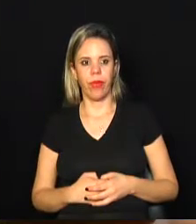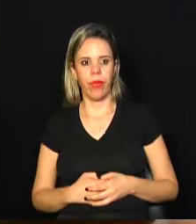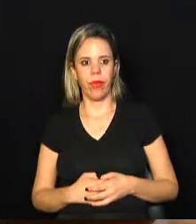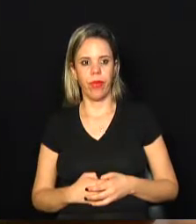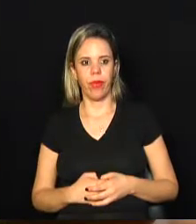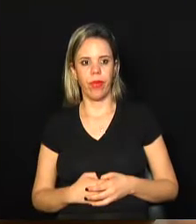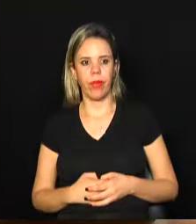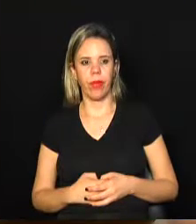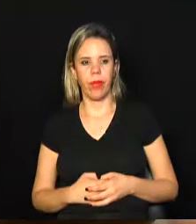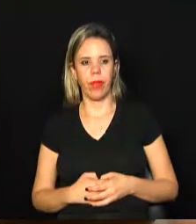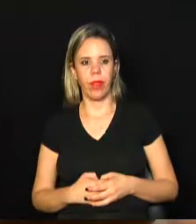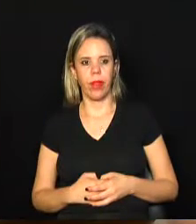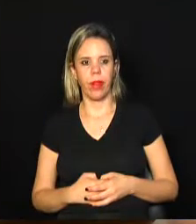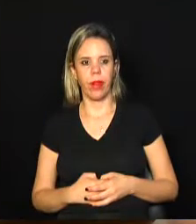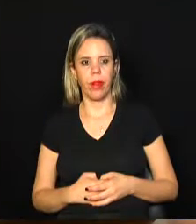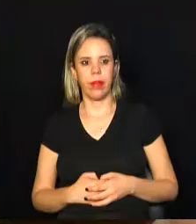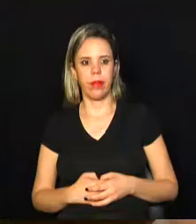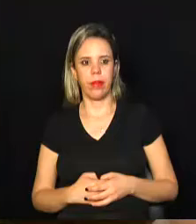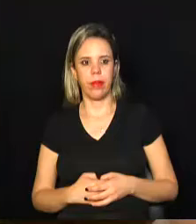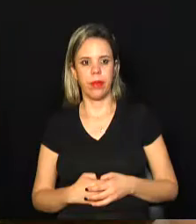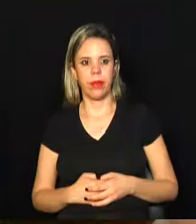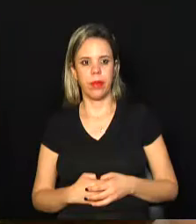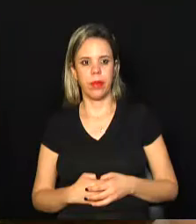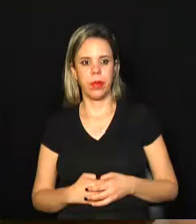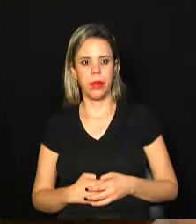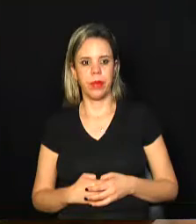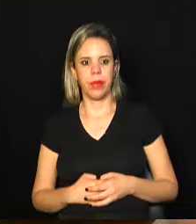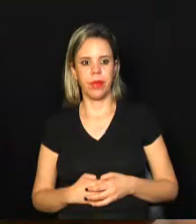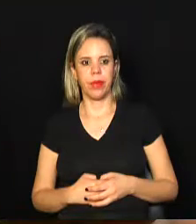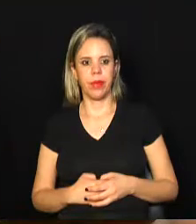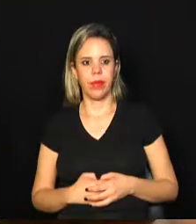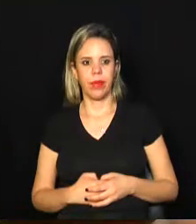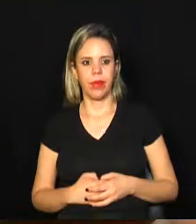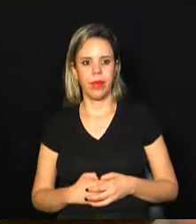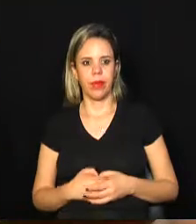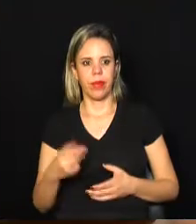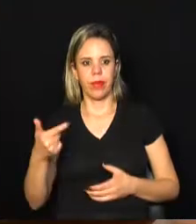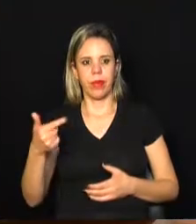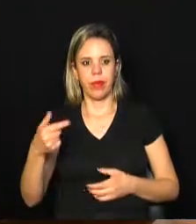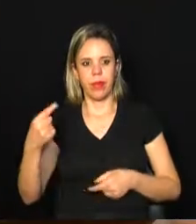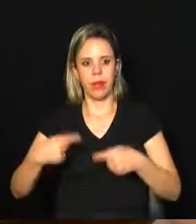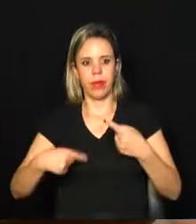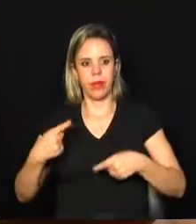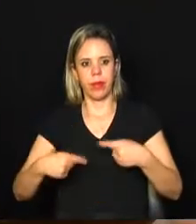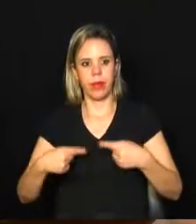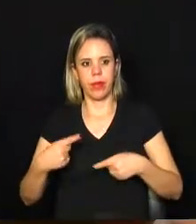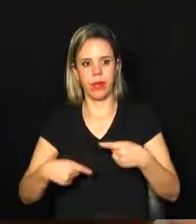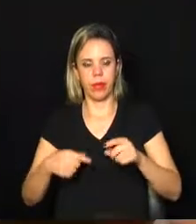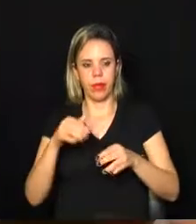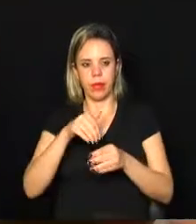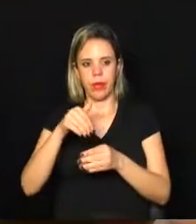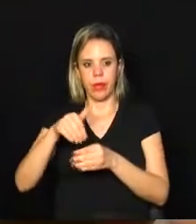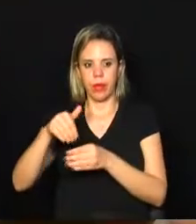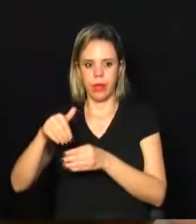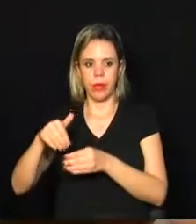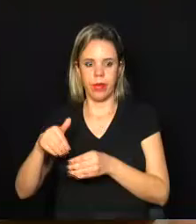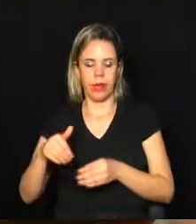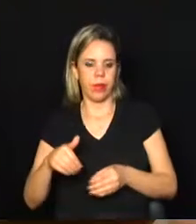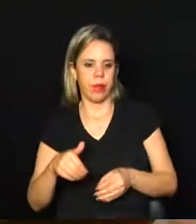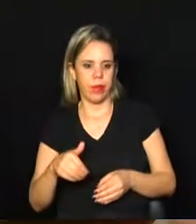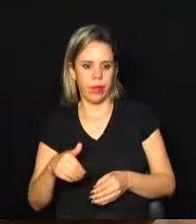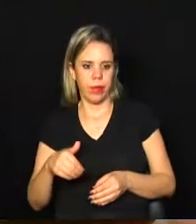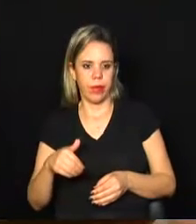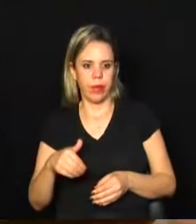navegador seria preciso um em segunda discussão e votação do parecer exarado